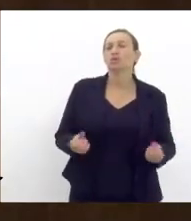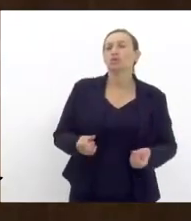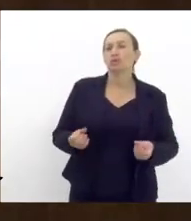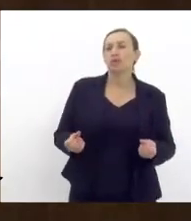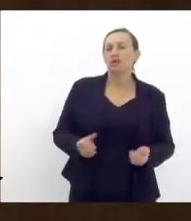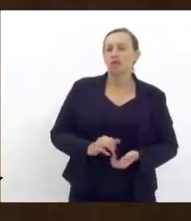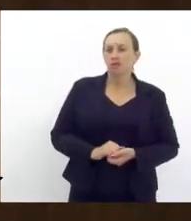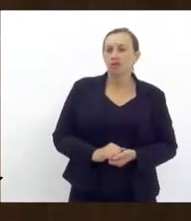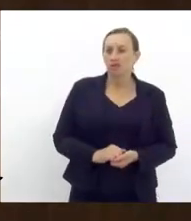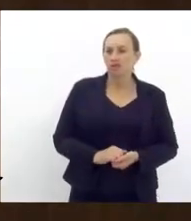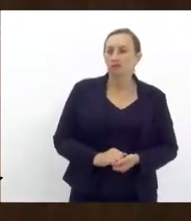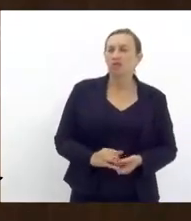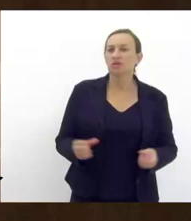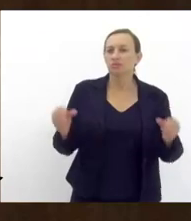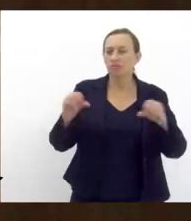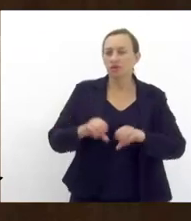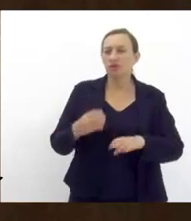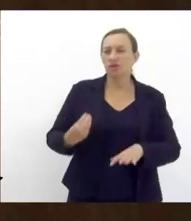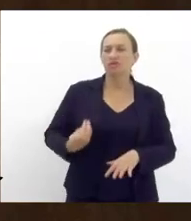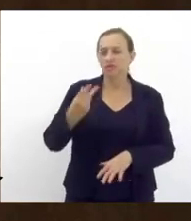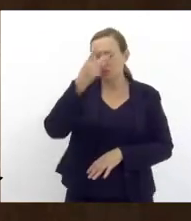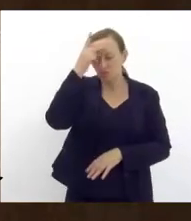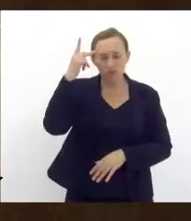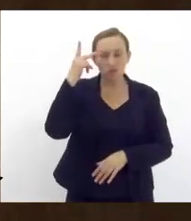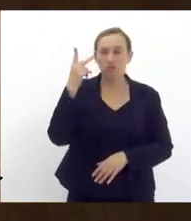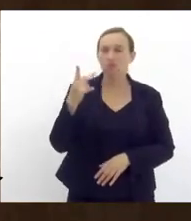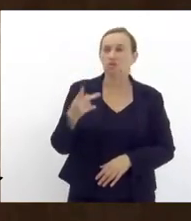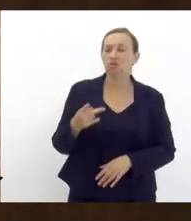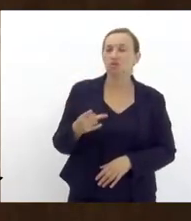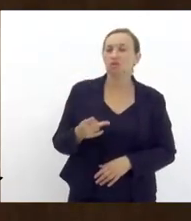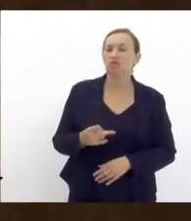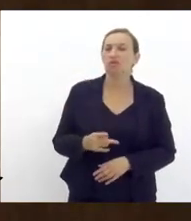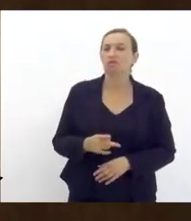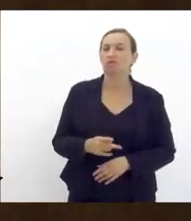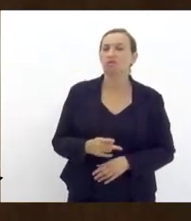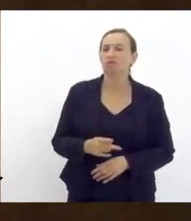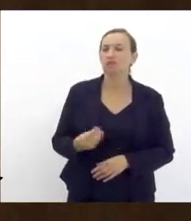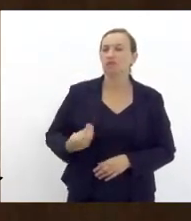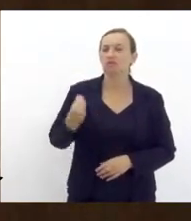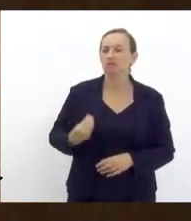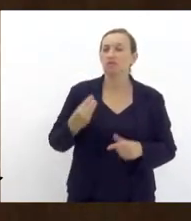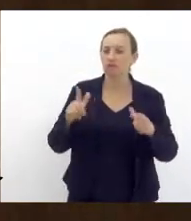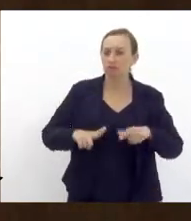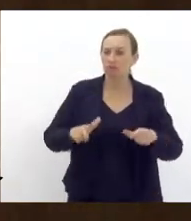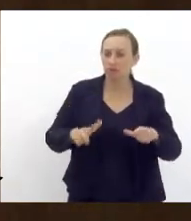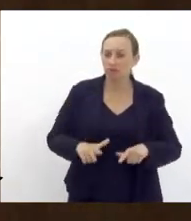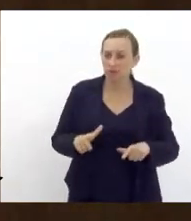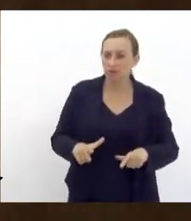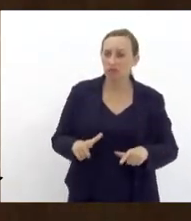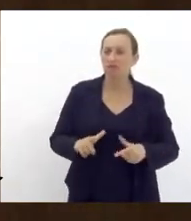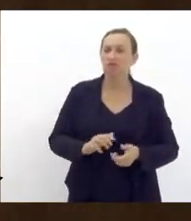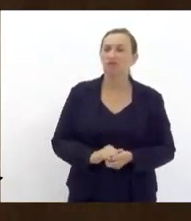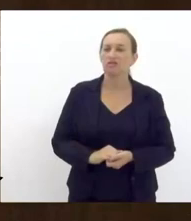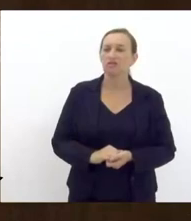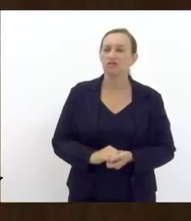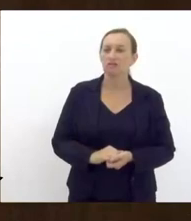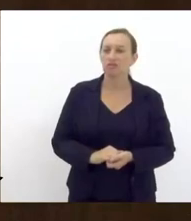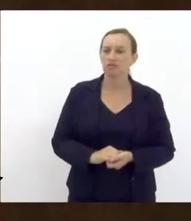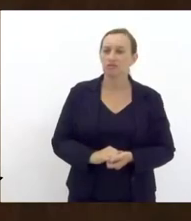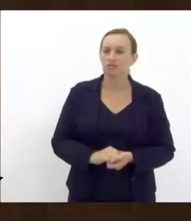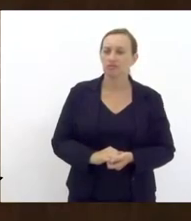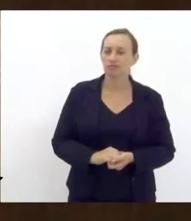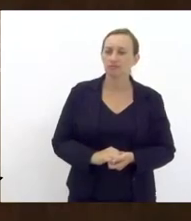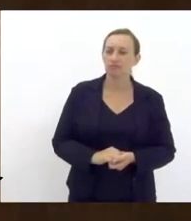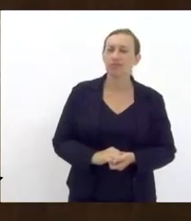da população do estado Rio de Janeiro afetando especialmente regiões muito populosas extremamente povoadas